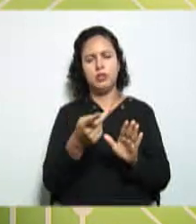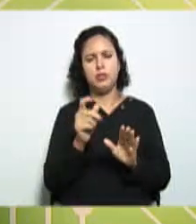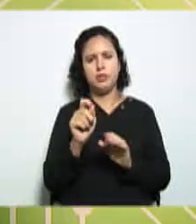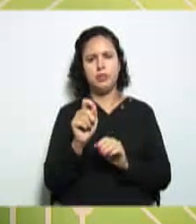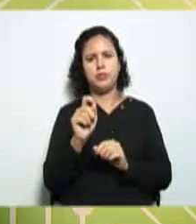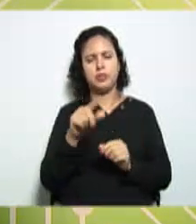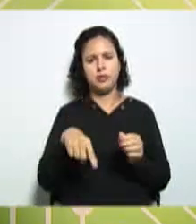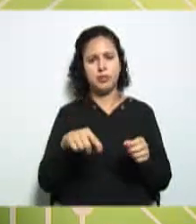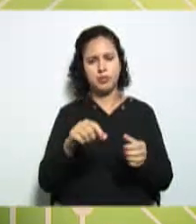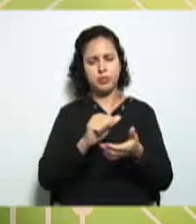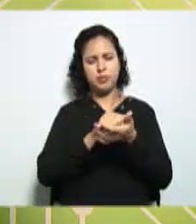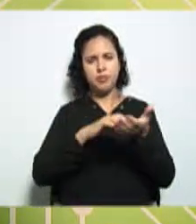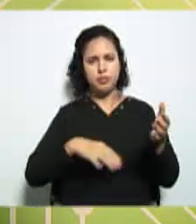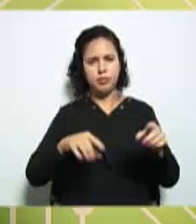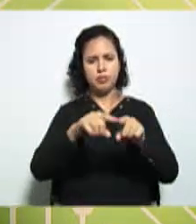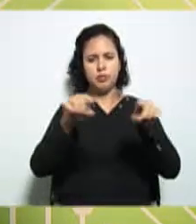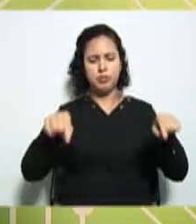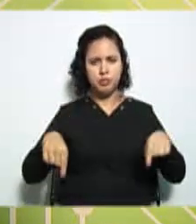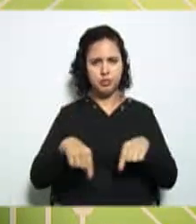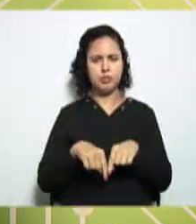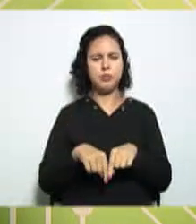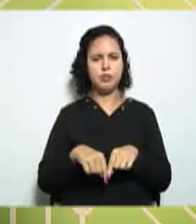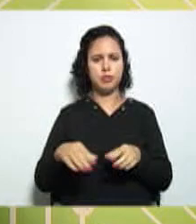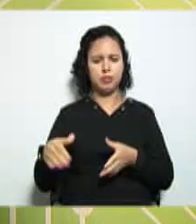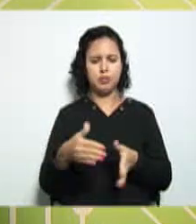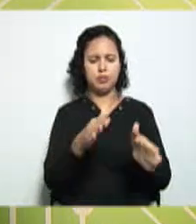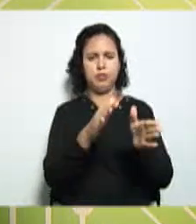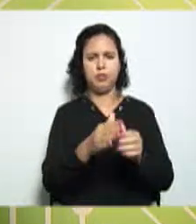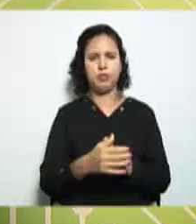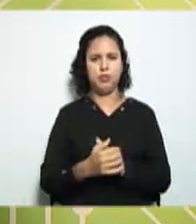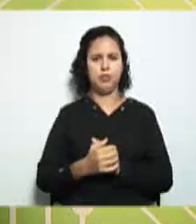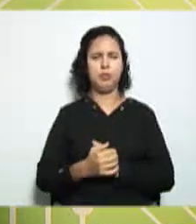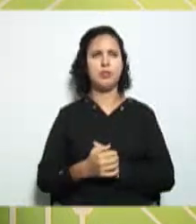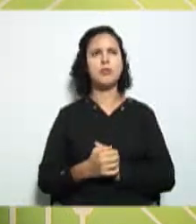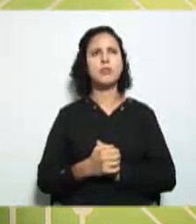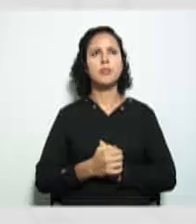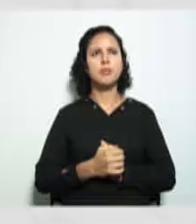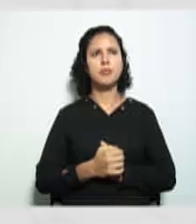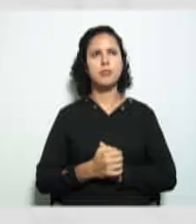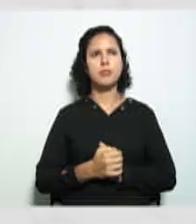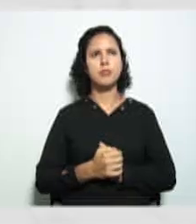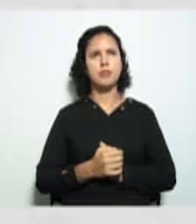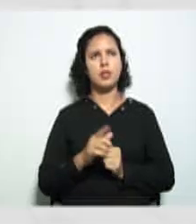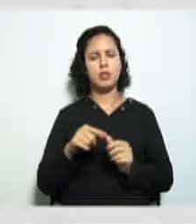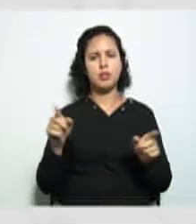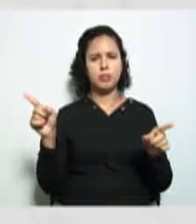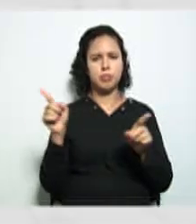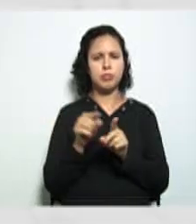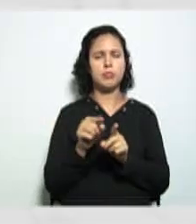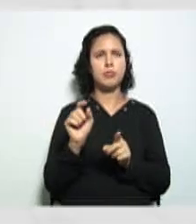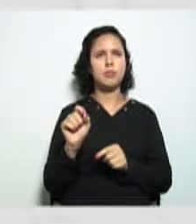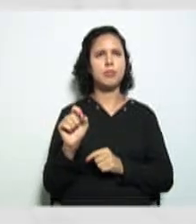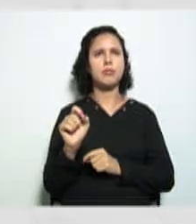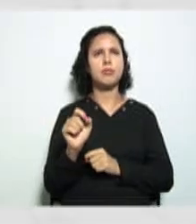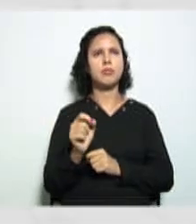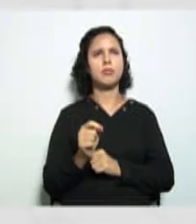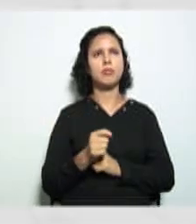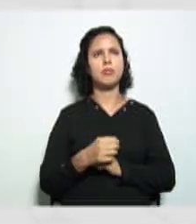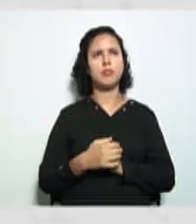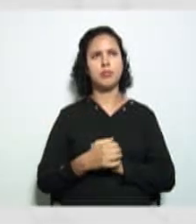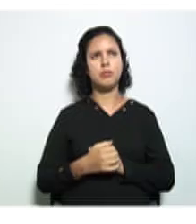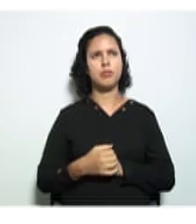pouco da nossa atividade de percurso, tá? Então, o nosso resumo que nós temos aqui para você hoje é esse